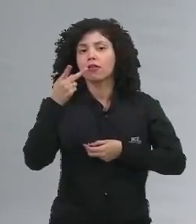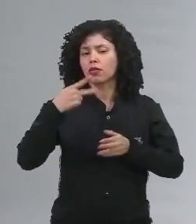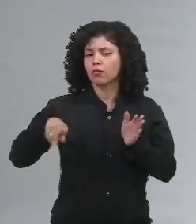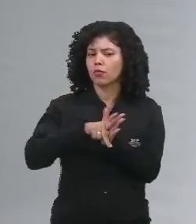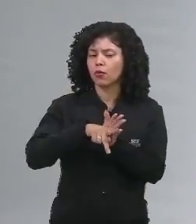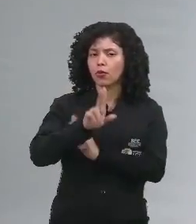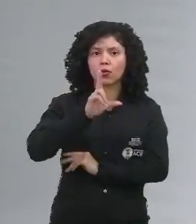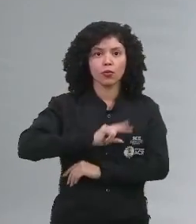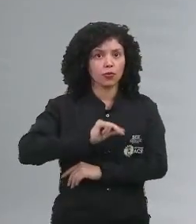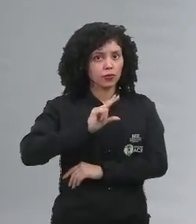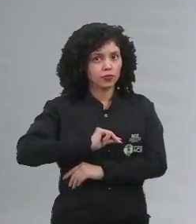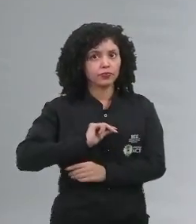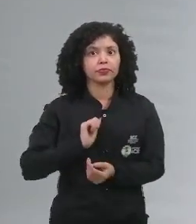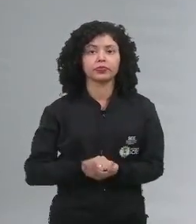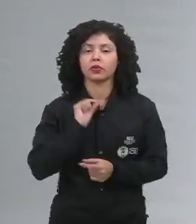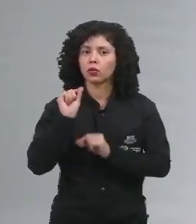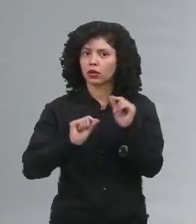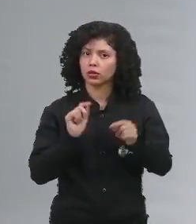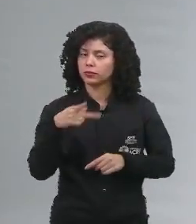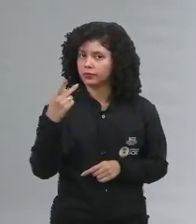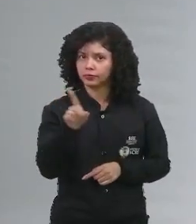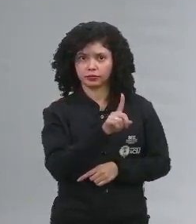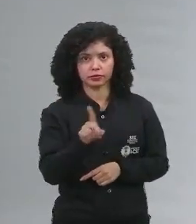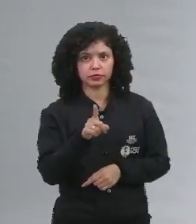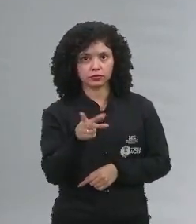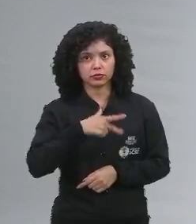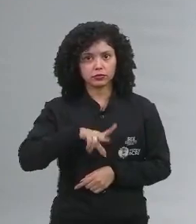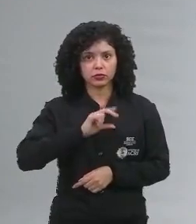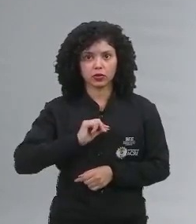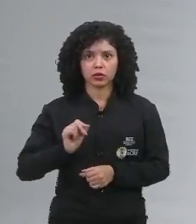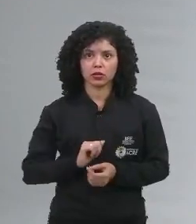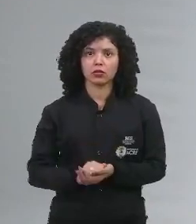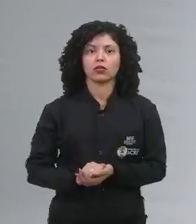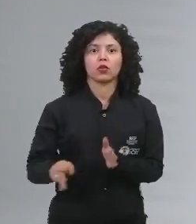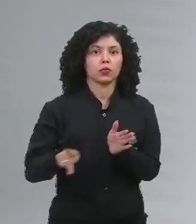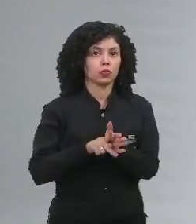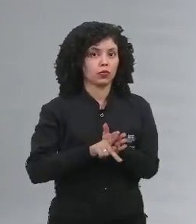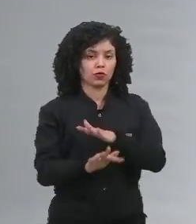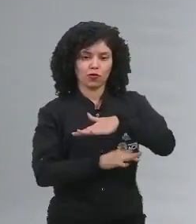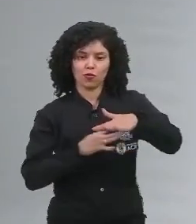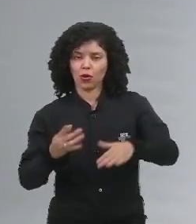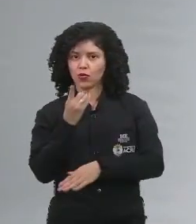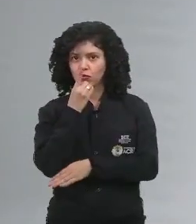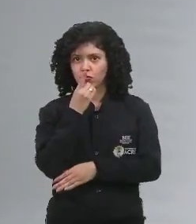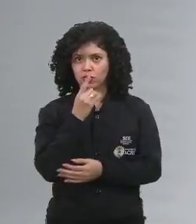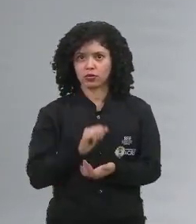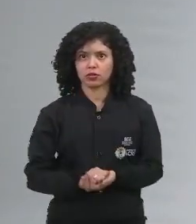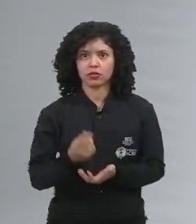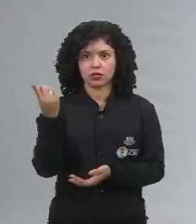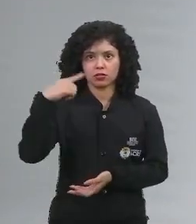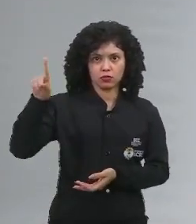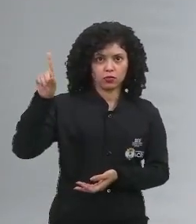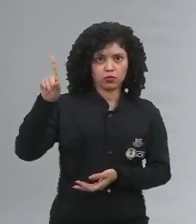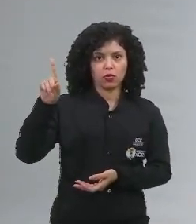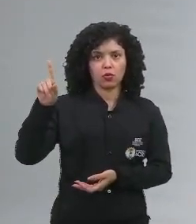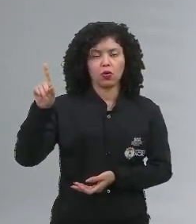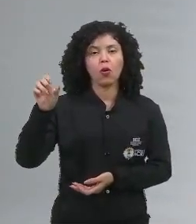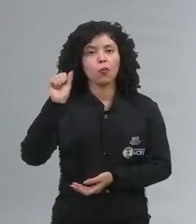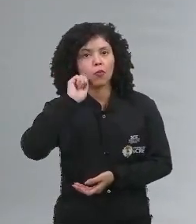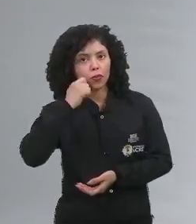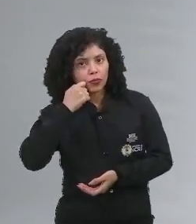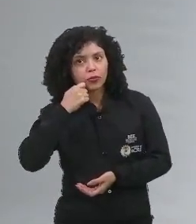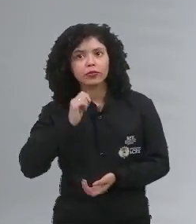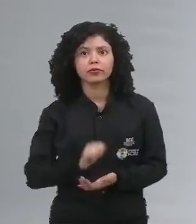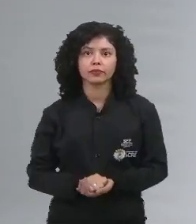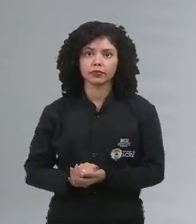língua portuguesa brasileira, eles não falam o português culto no seu dia a dia. Eles dizem vou na padaria. Nós sabemos que